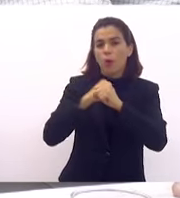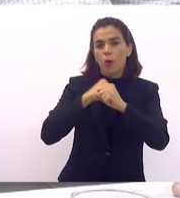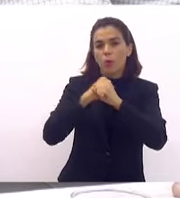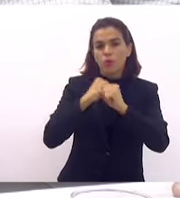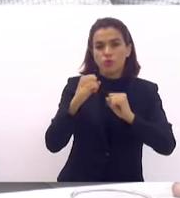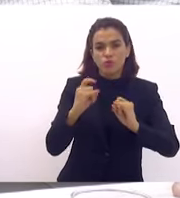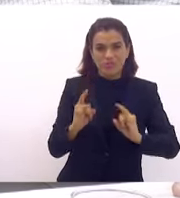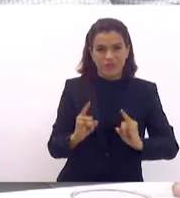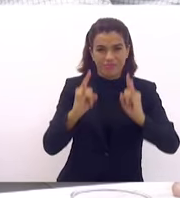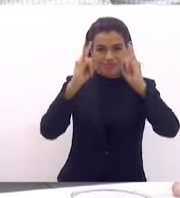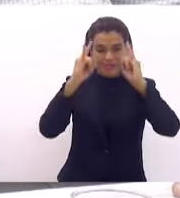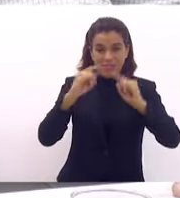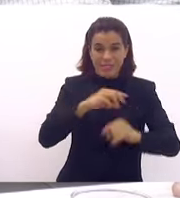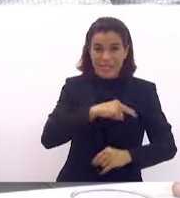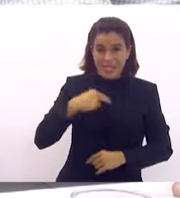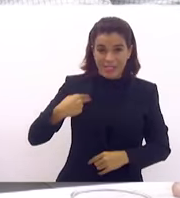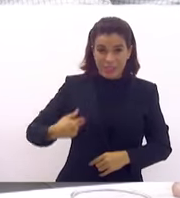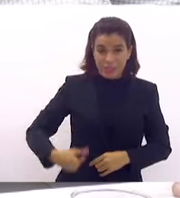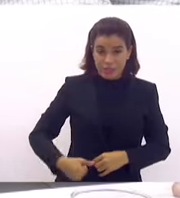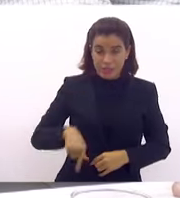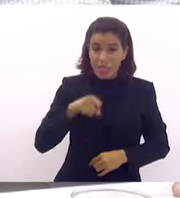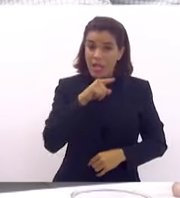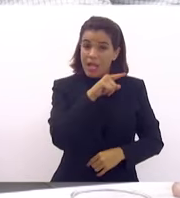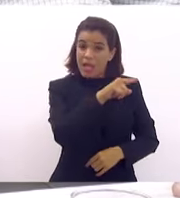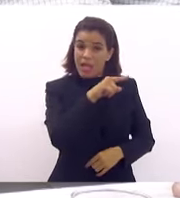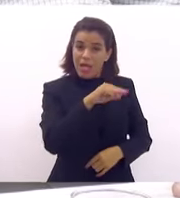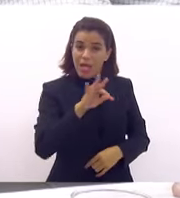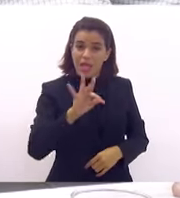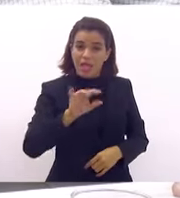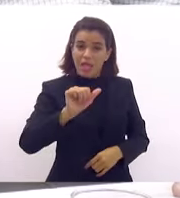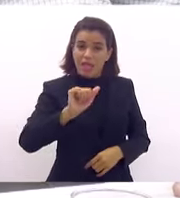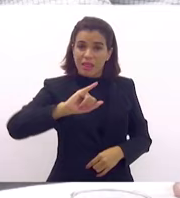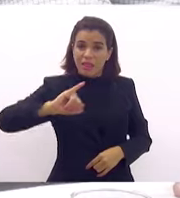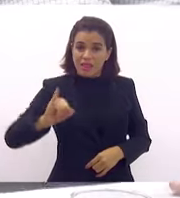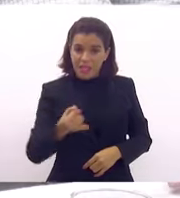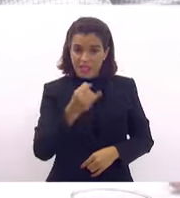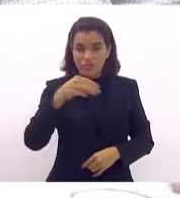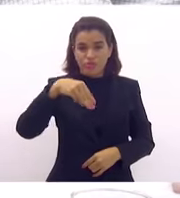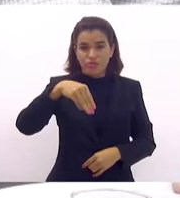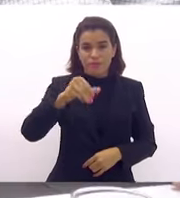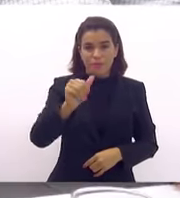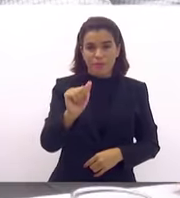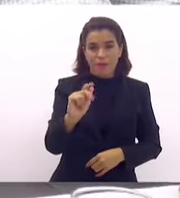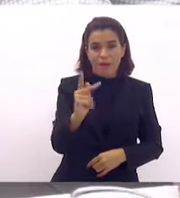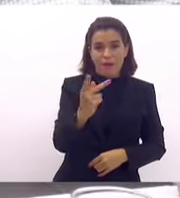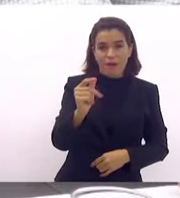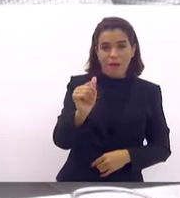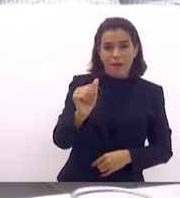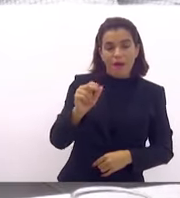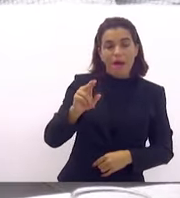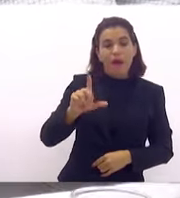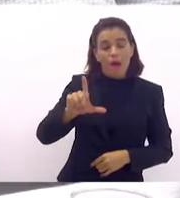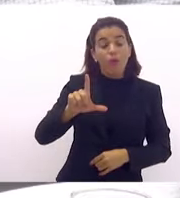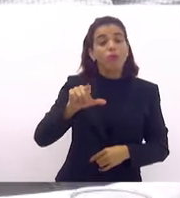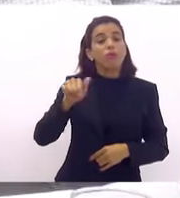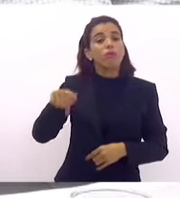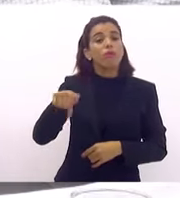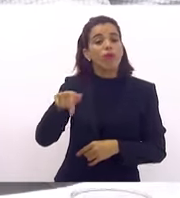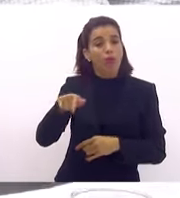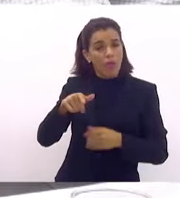Taj Mahal, a base dele é bambu. Então, nós desprezamos isso, tem